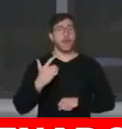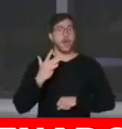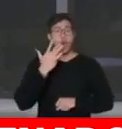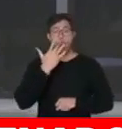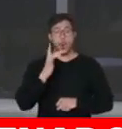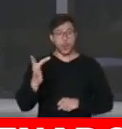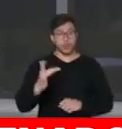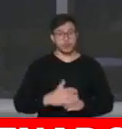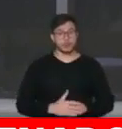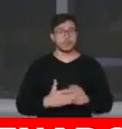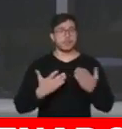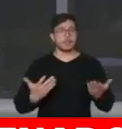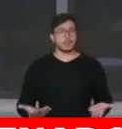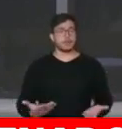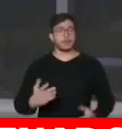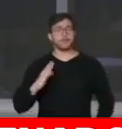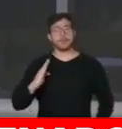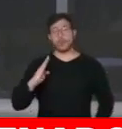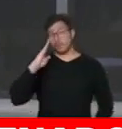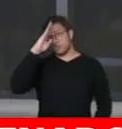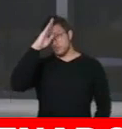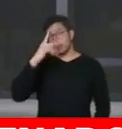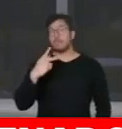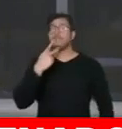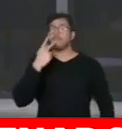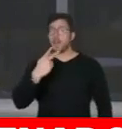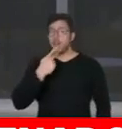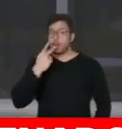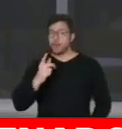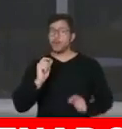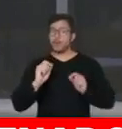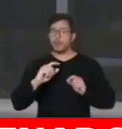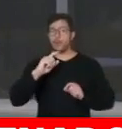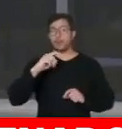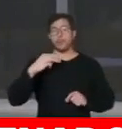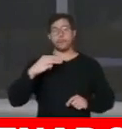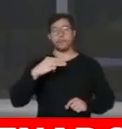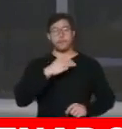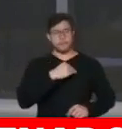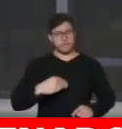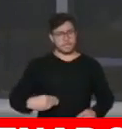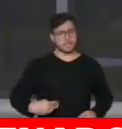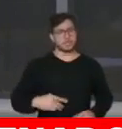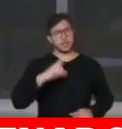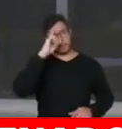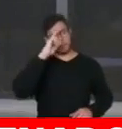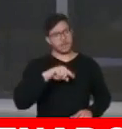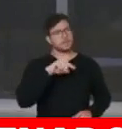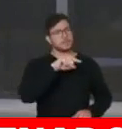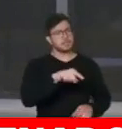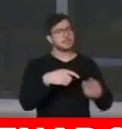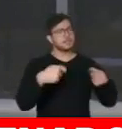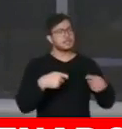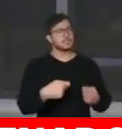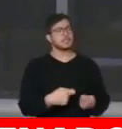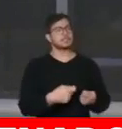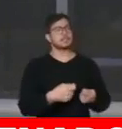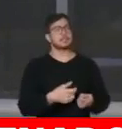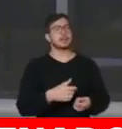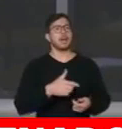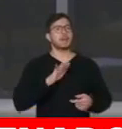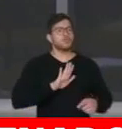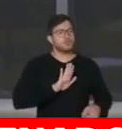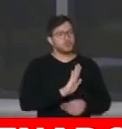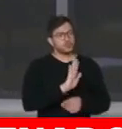pastores. Assim o presidente Jair Bolsonaro disse ao ministro. E ele, obedecendo ao presidente, está atendendo